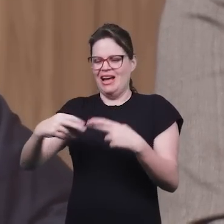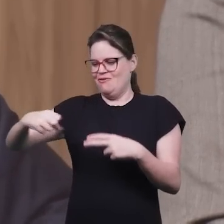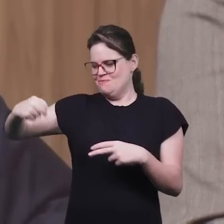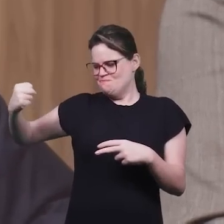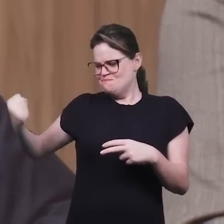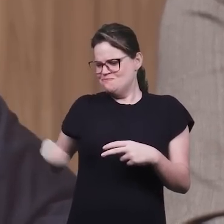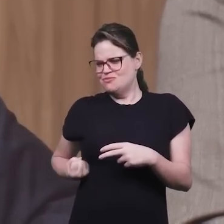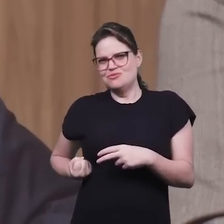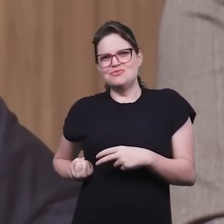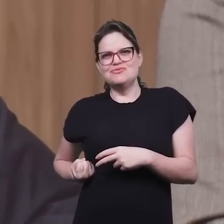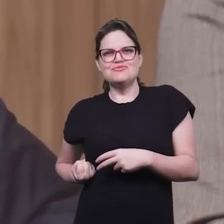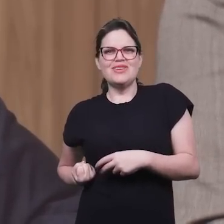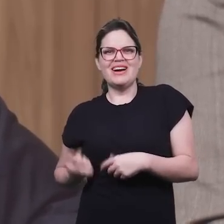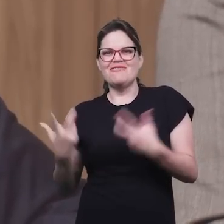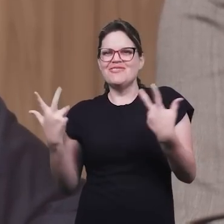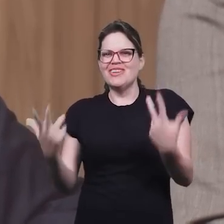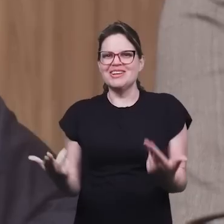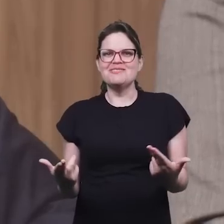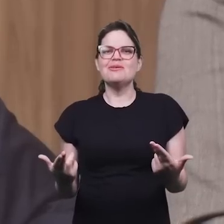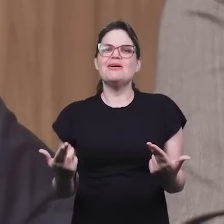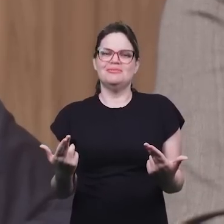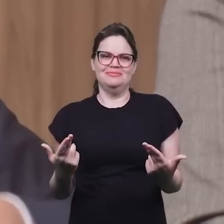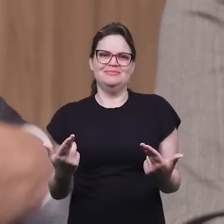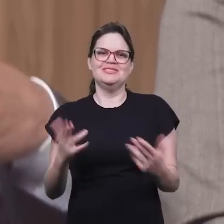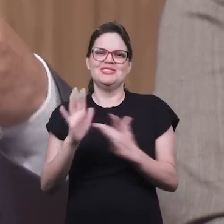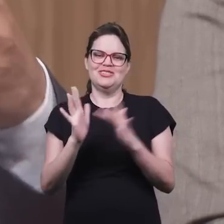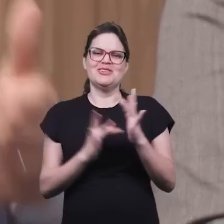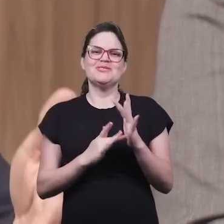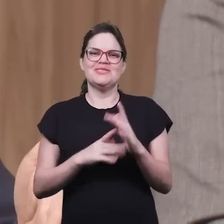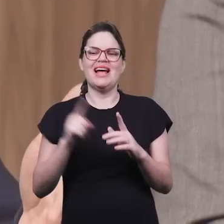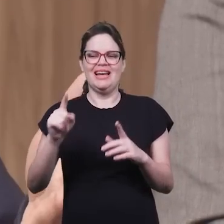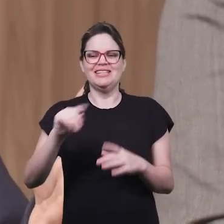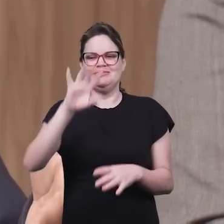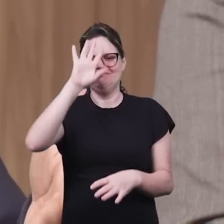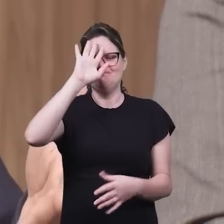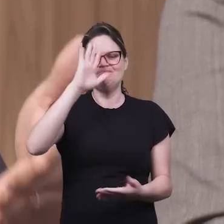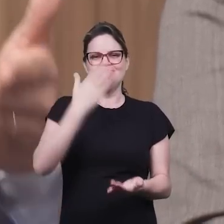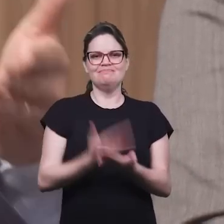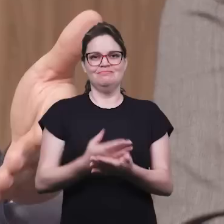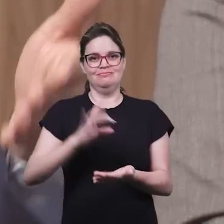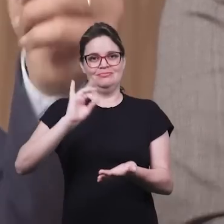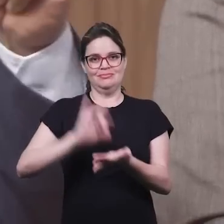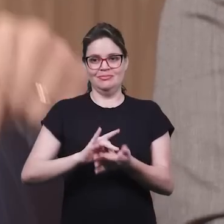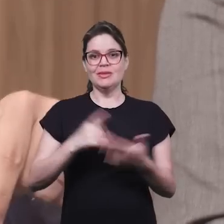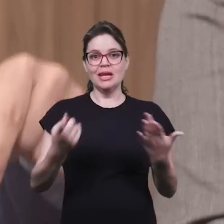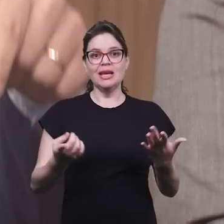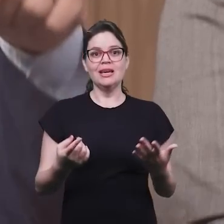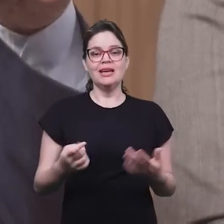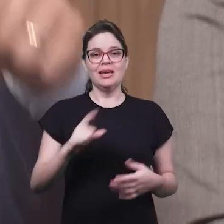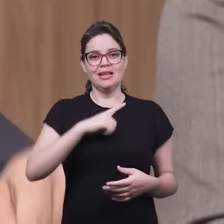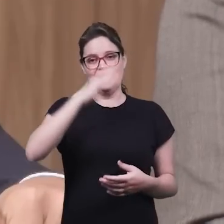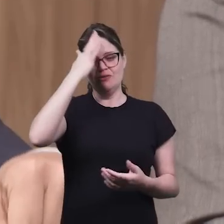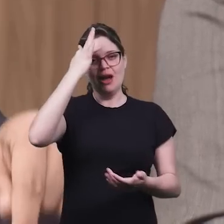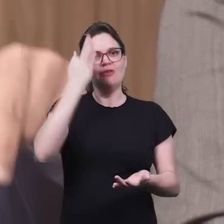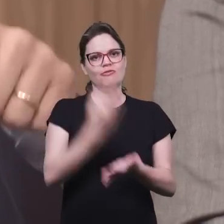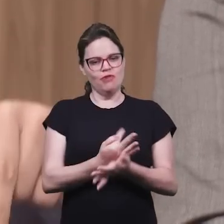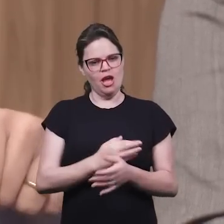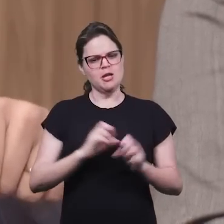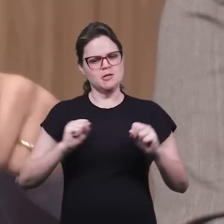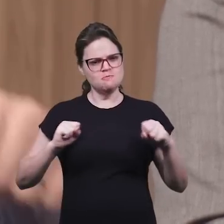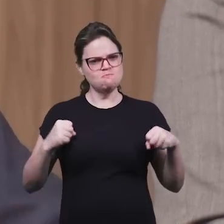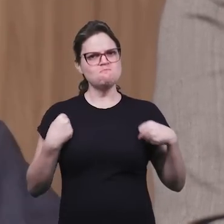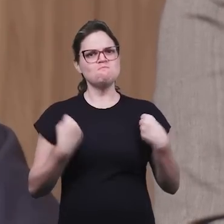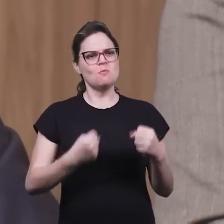mestre, que tinha sido ferido por uma lança, e agora sim, ele cria verdadeiramente, tanto que ele morreu por aquela fé que